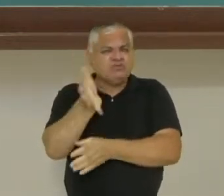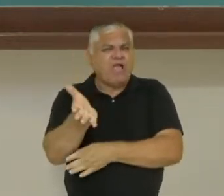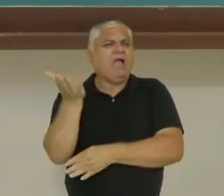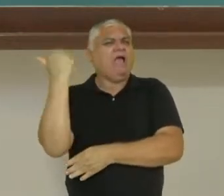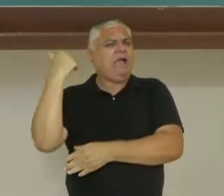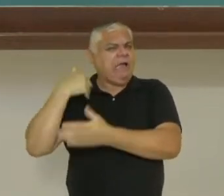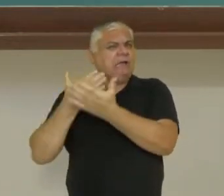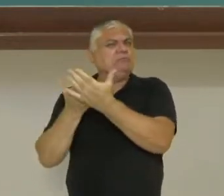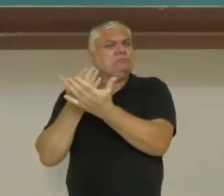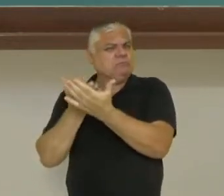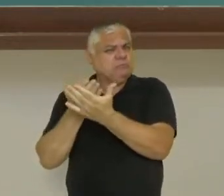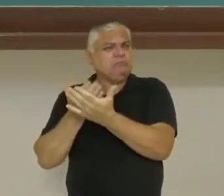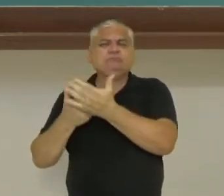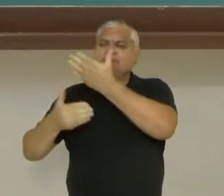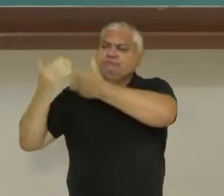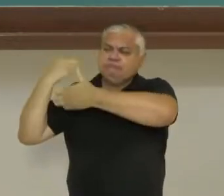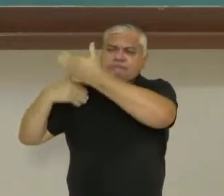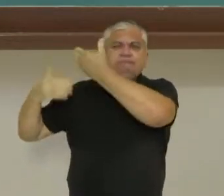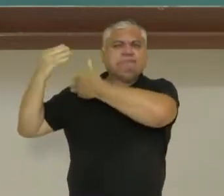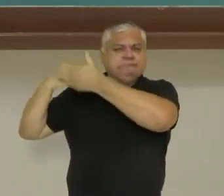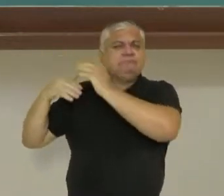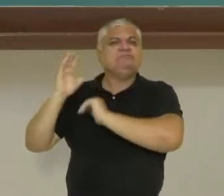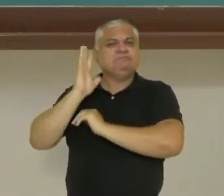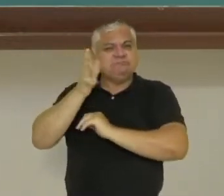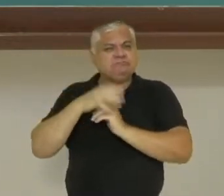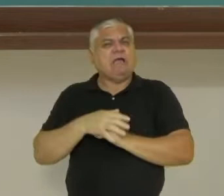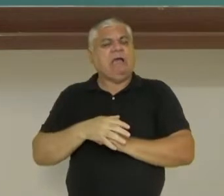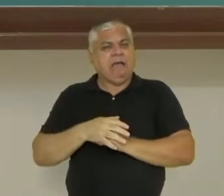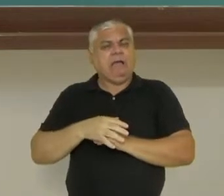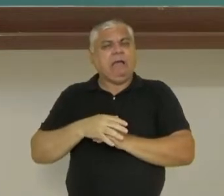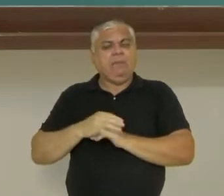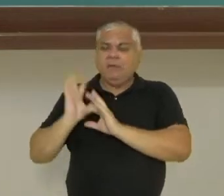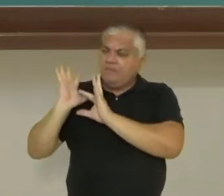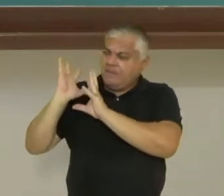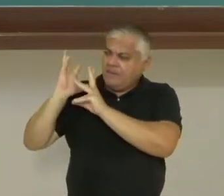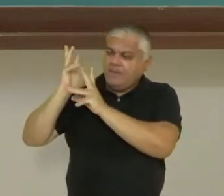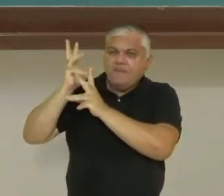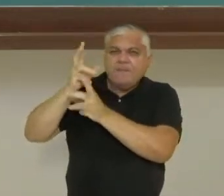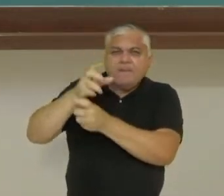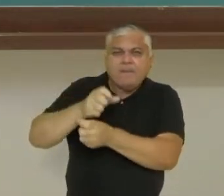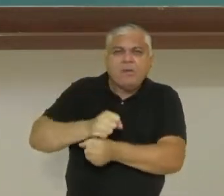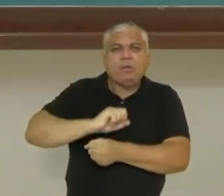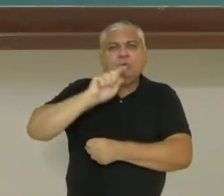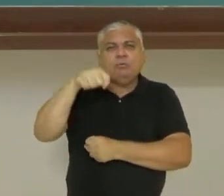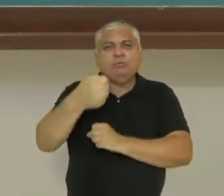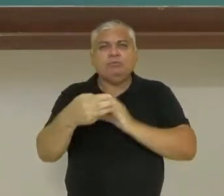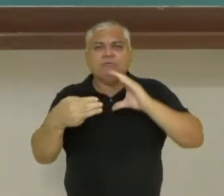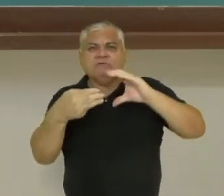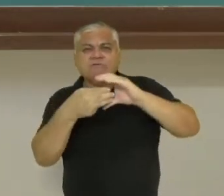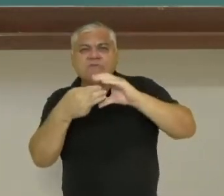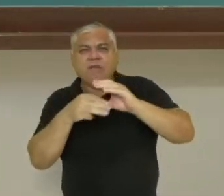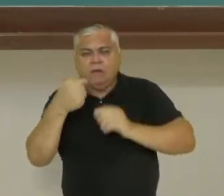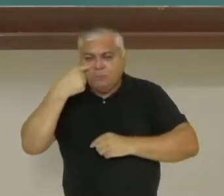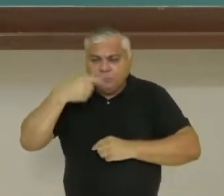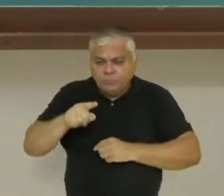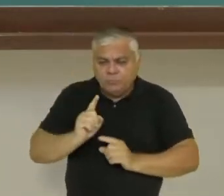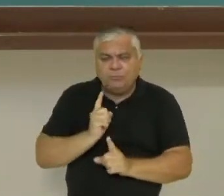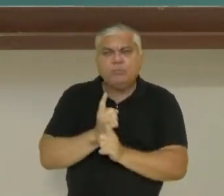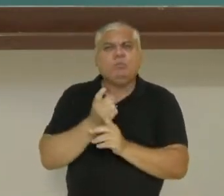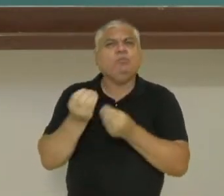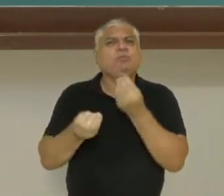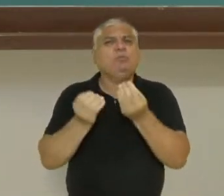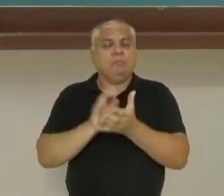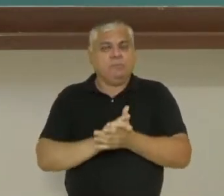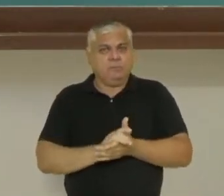você já teve sobre este assunto, sobre célula, sobre a descoberta da célula. Mas por